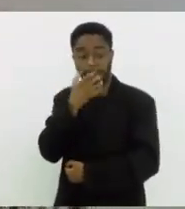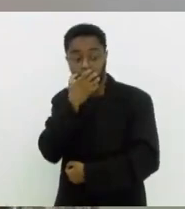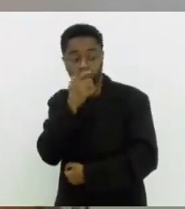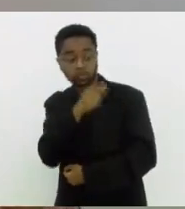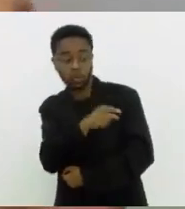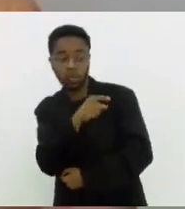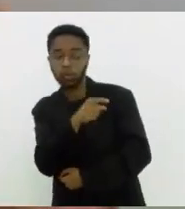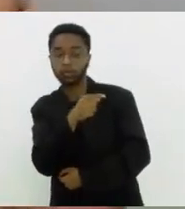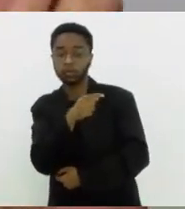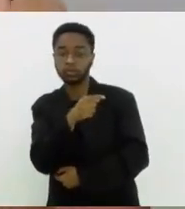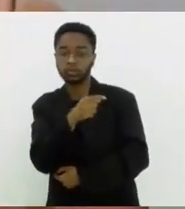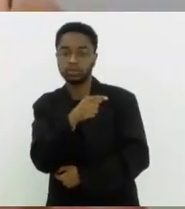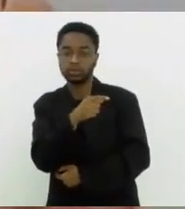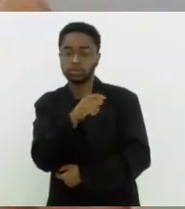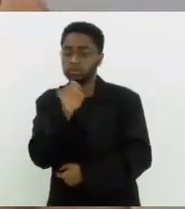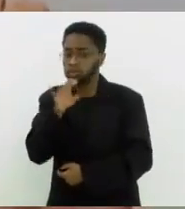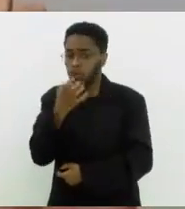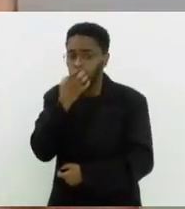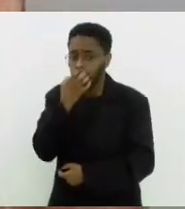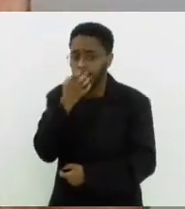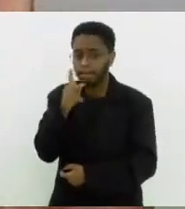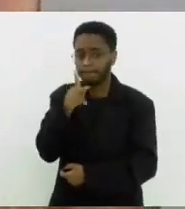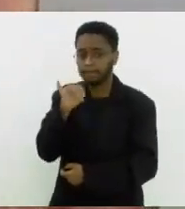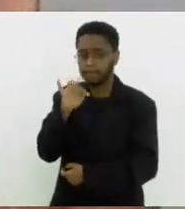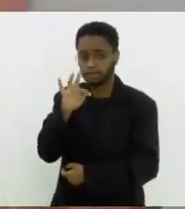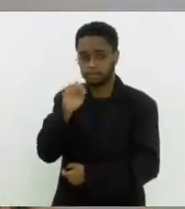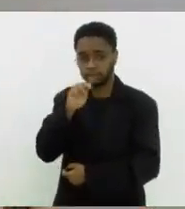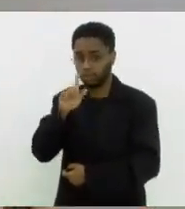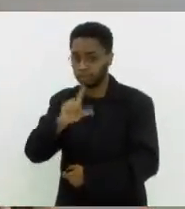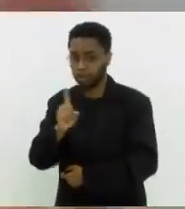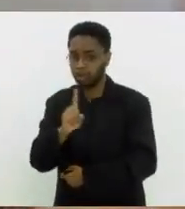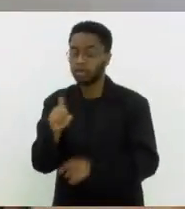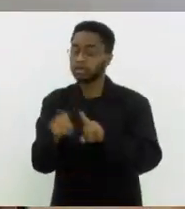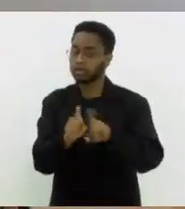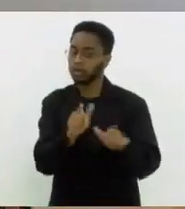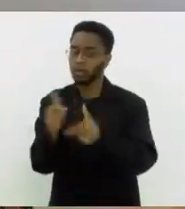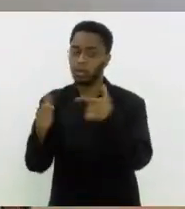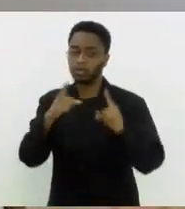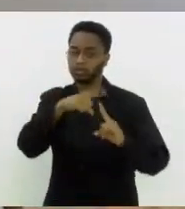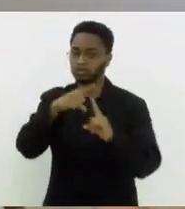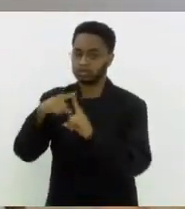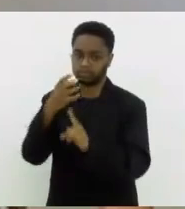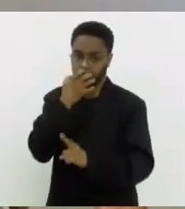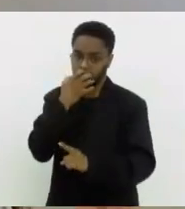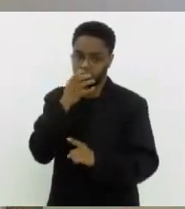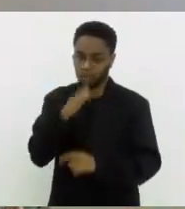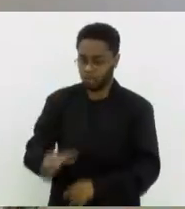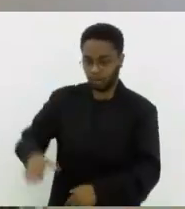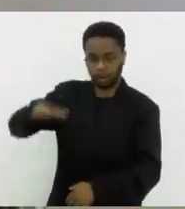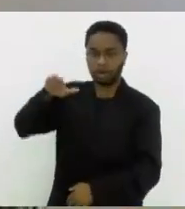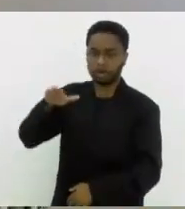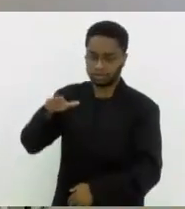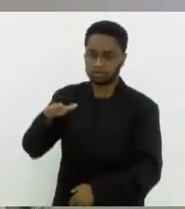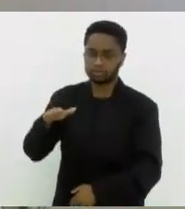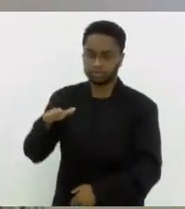coleira, pitbull, não só pitbull, a lei vale para outros cães grandes,